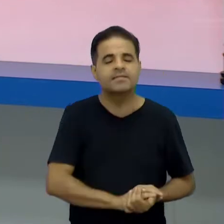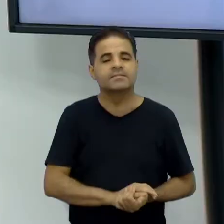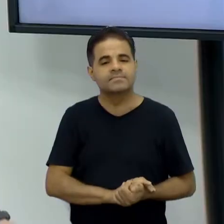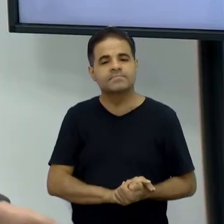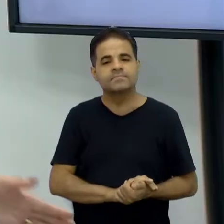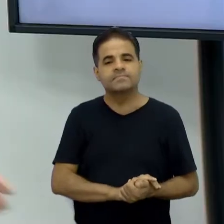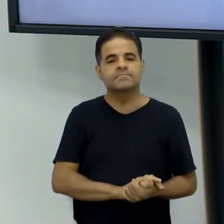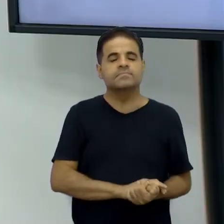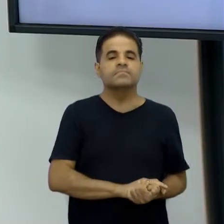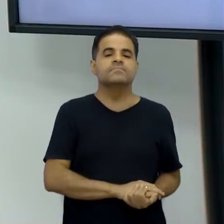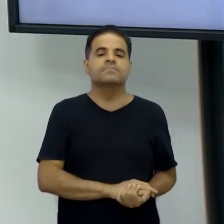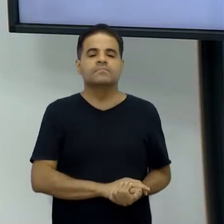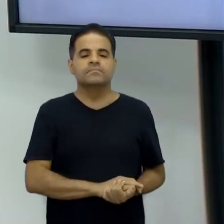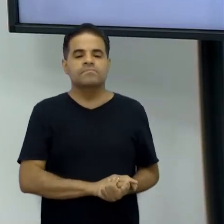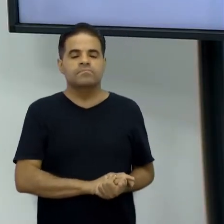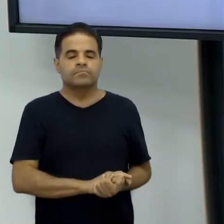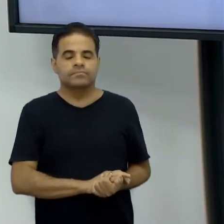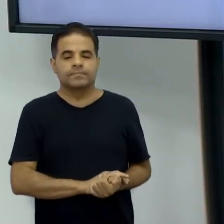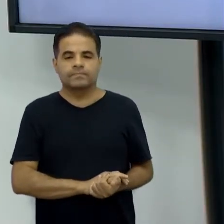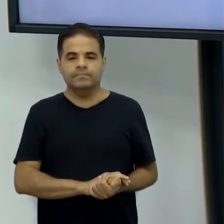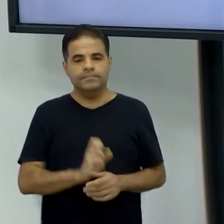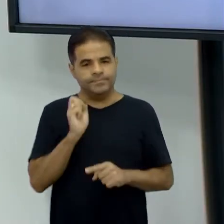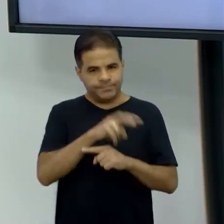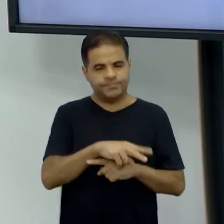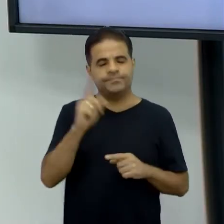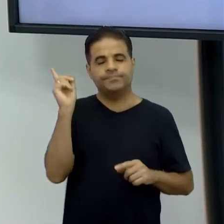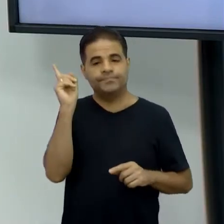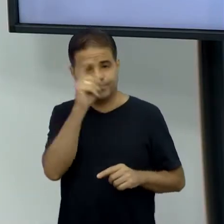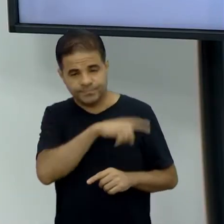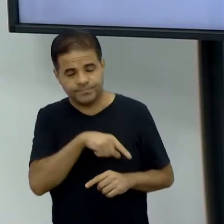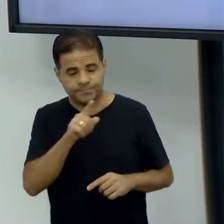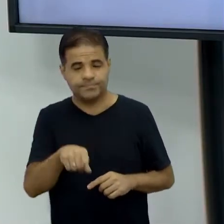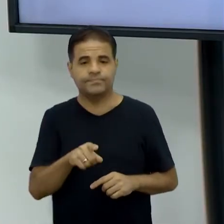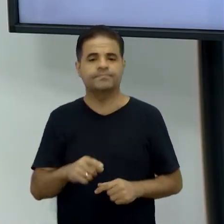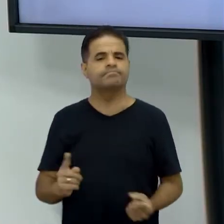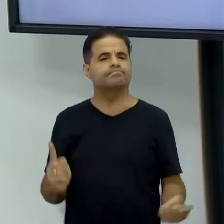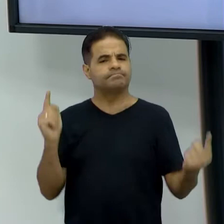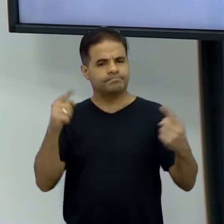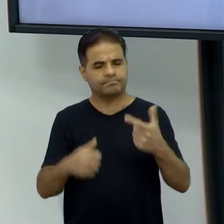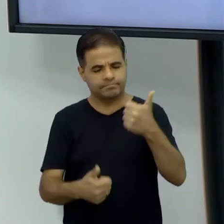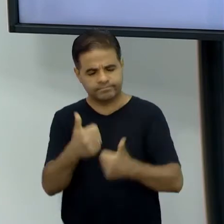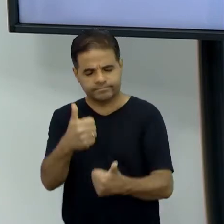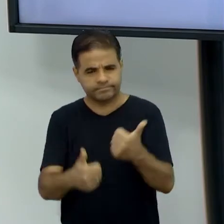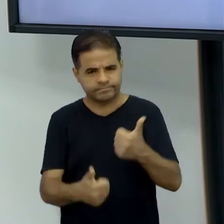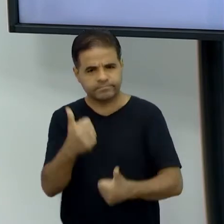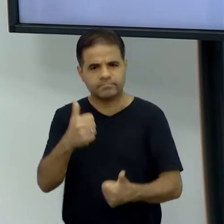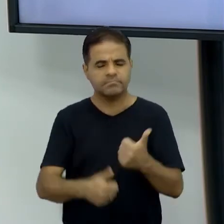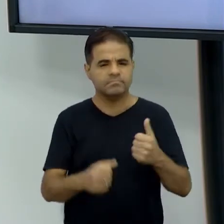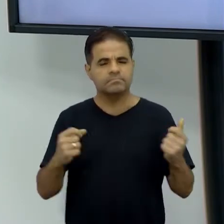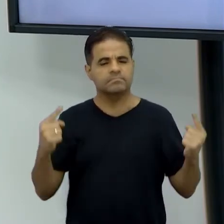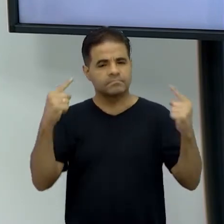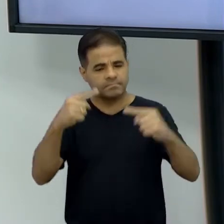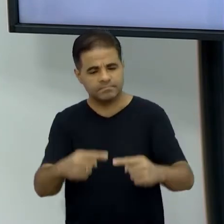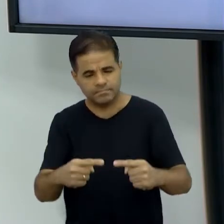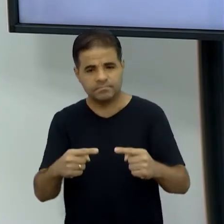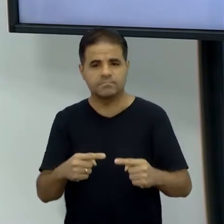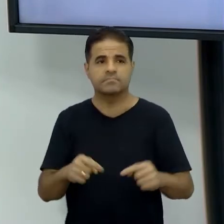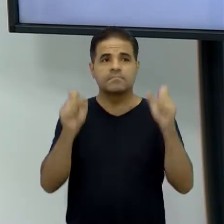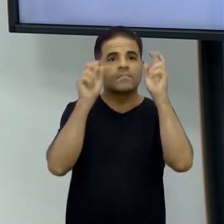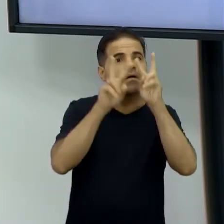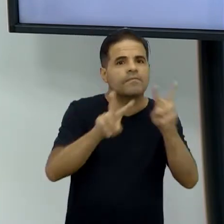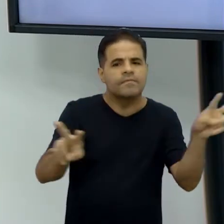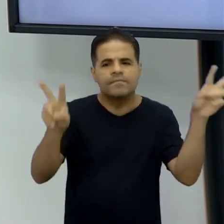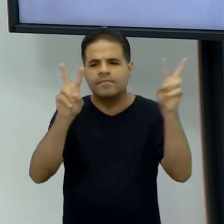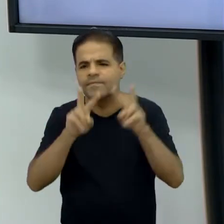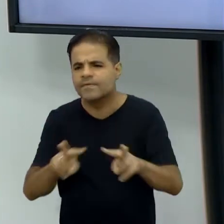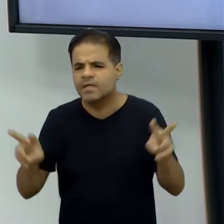Então, passa a ser uma dificuldade porque você sempre jogou o futsal, enxergando. Sim.